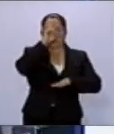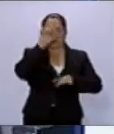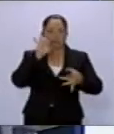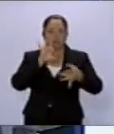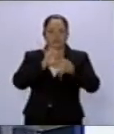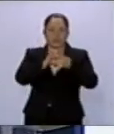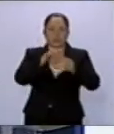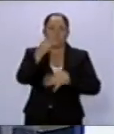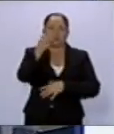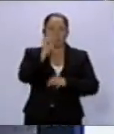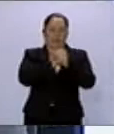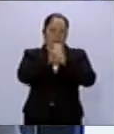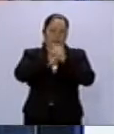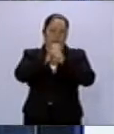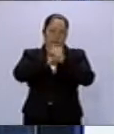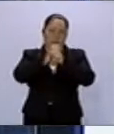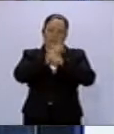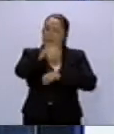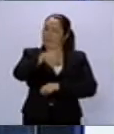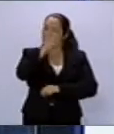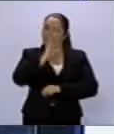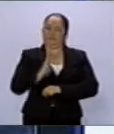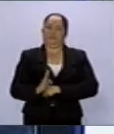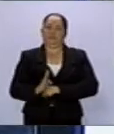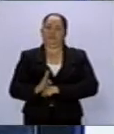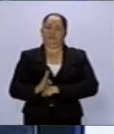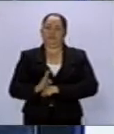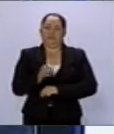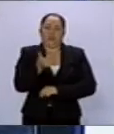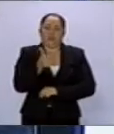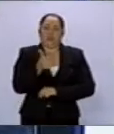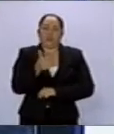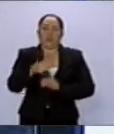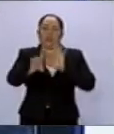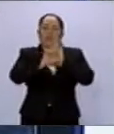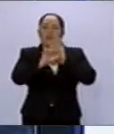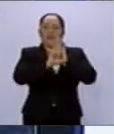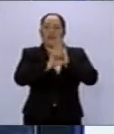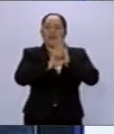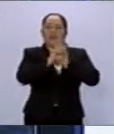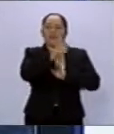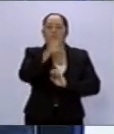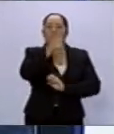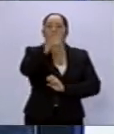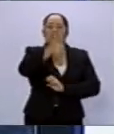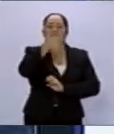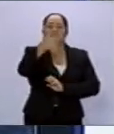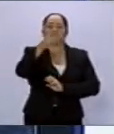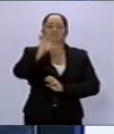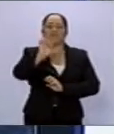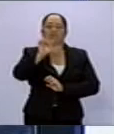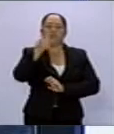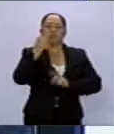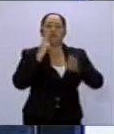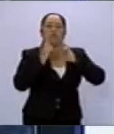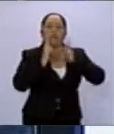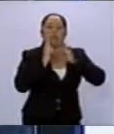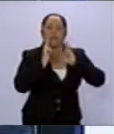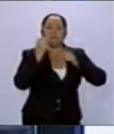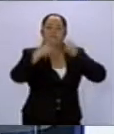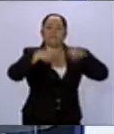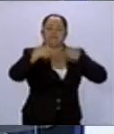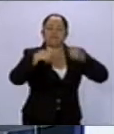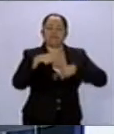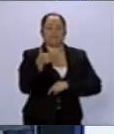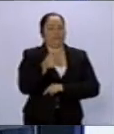residência está regulamentada nesse Brasil e nem muito menos quanto questionando a lei 11.129 portanto nós temos e